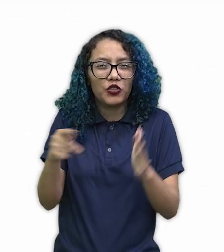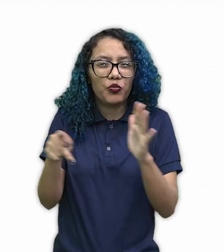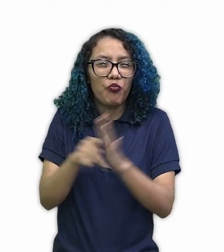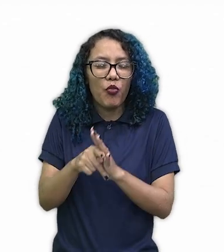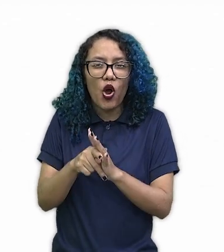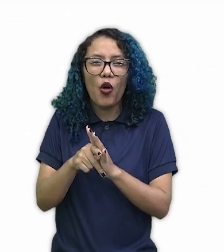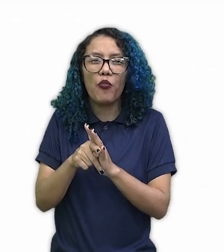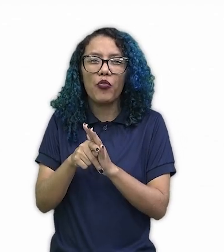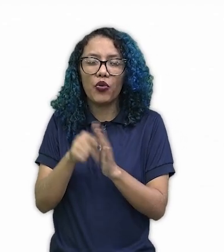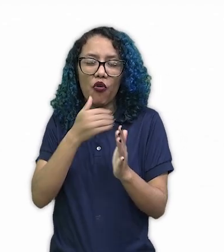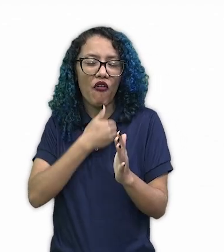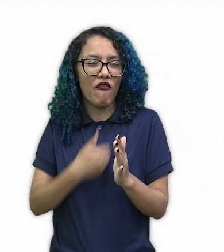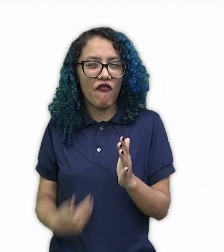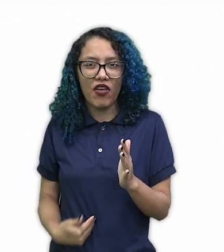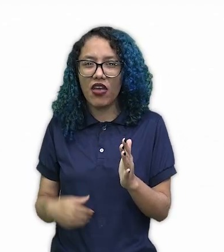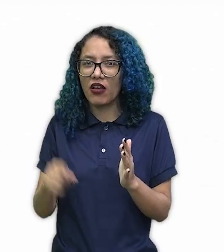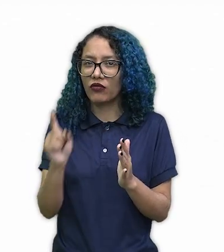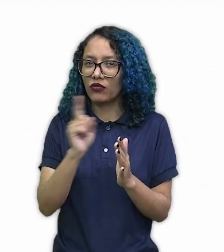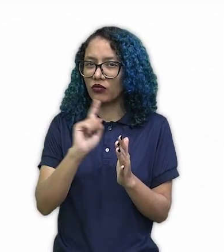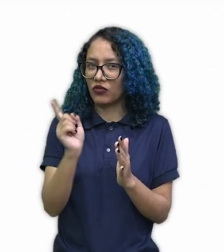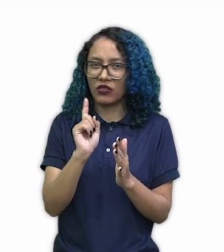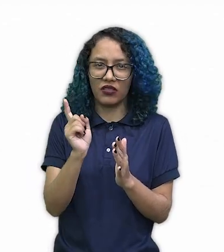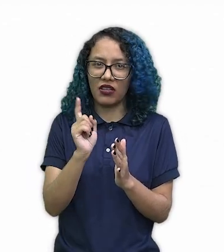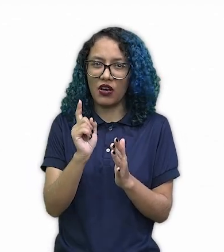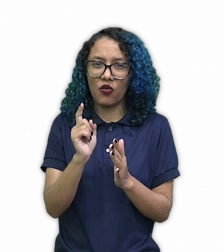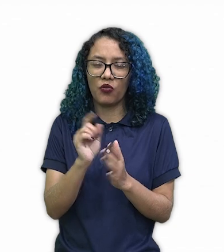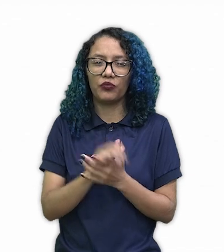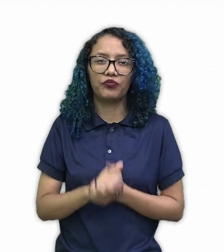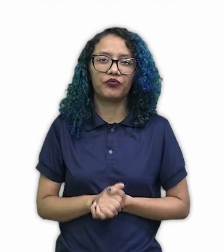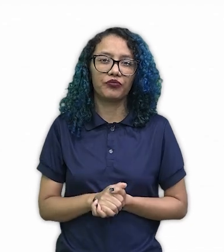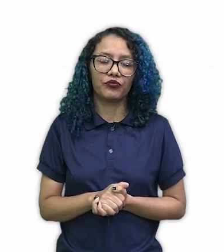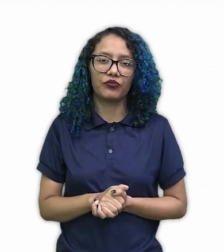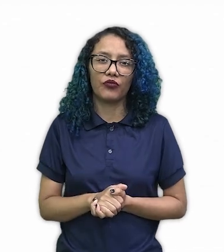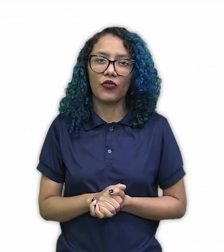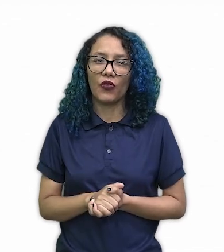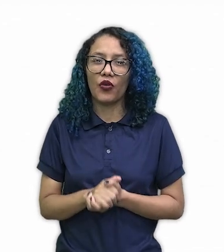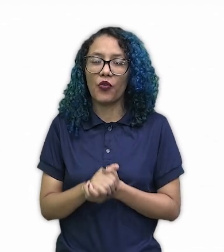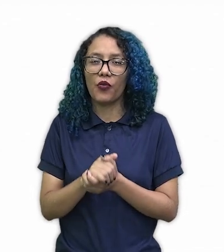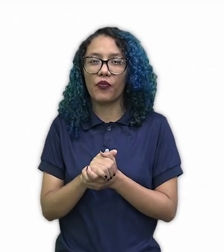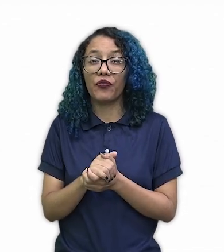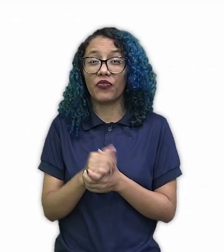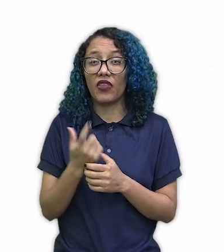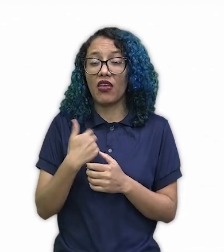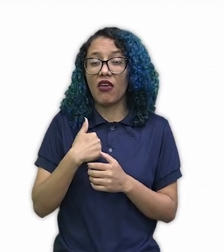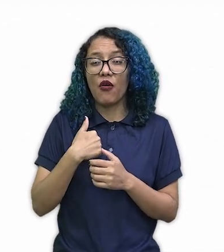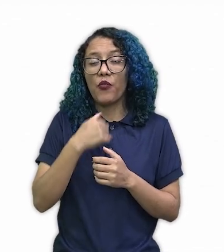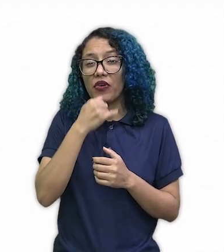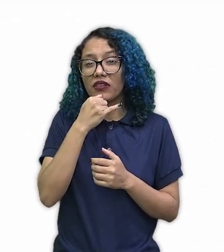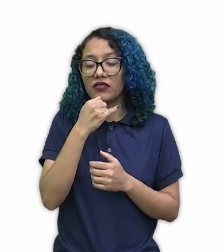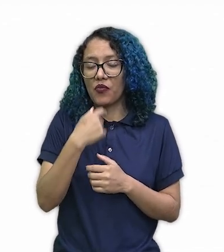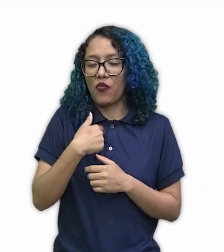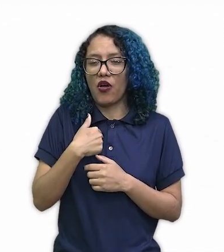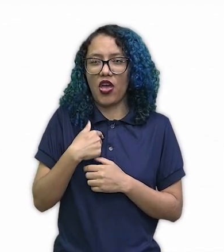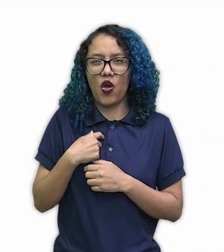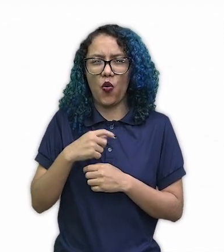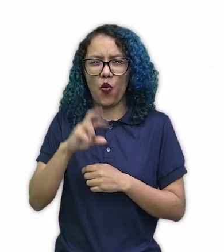Isso é importante, é a gente entender. Não é uma prerrogativa dos governos, tá? Eu não sou o